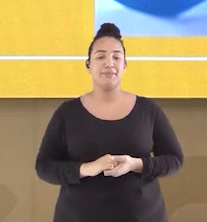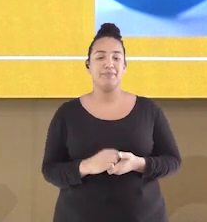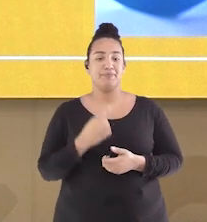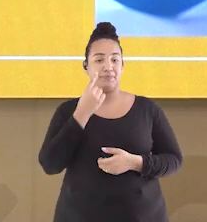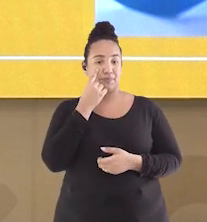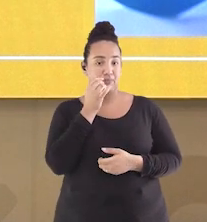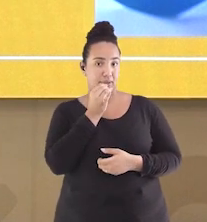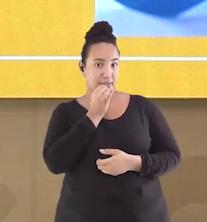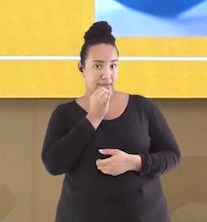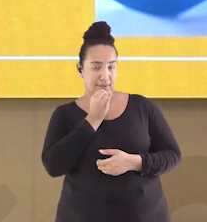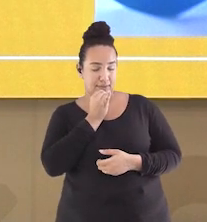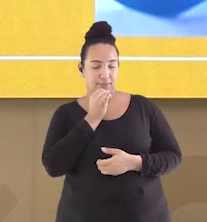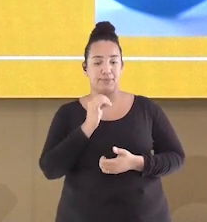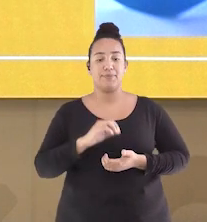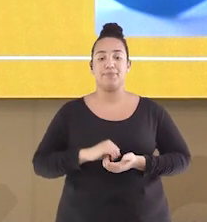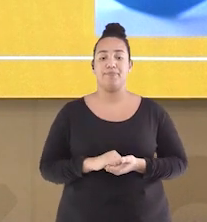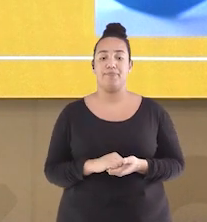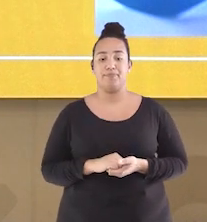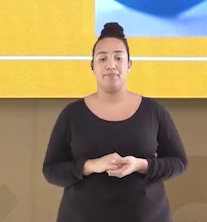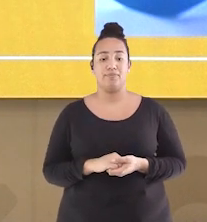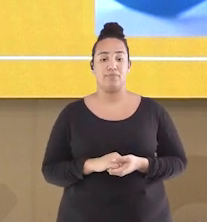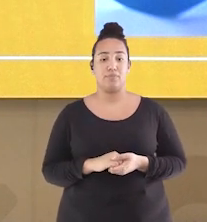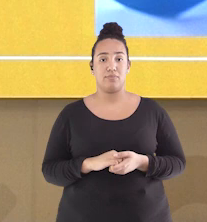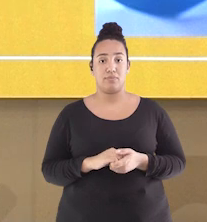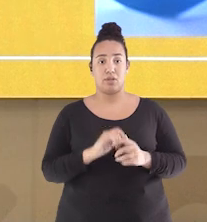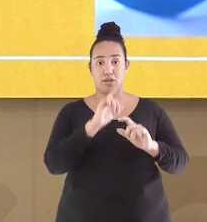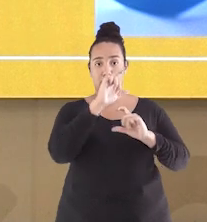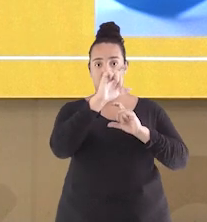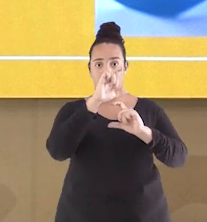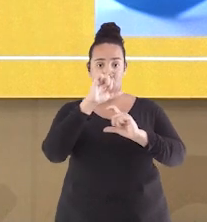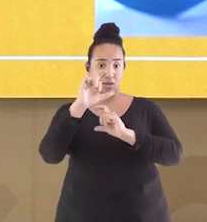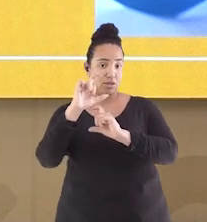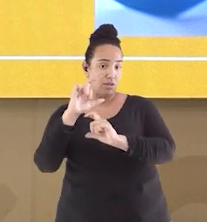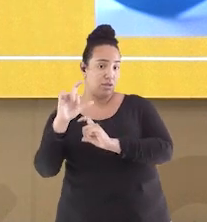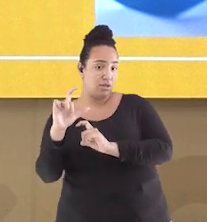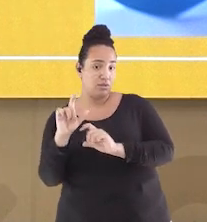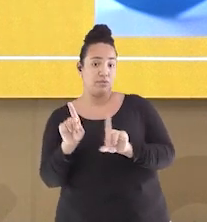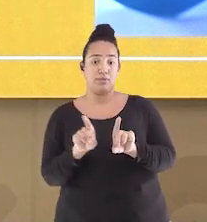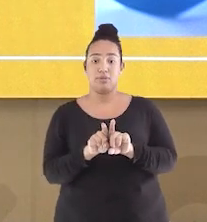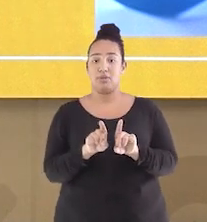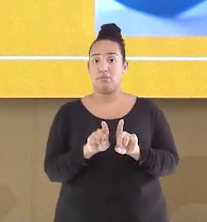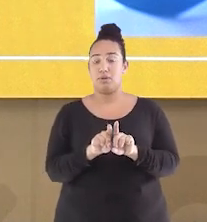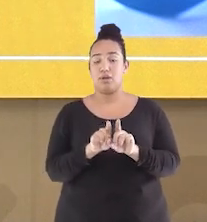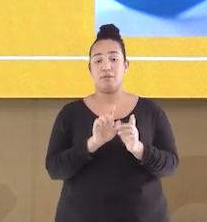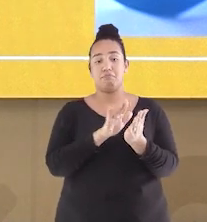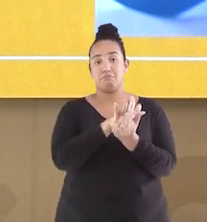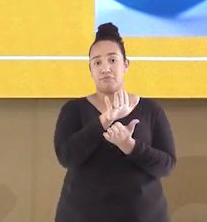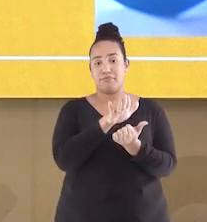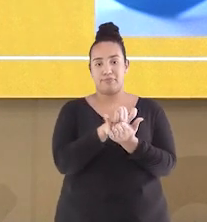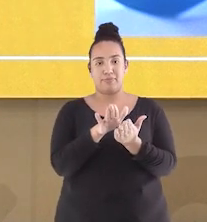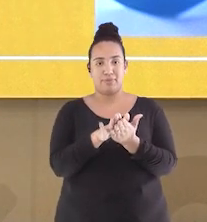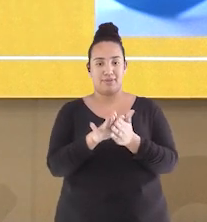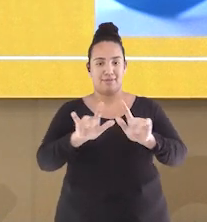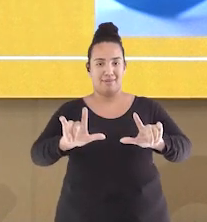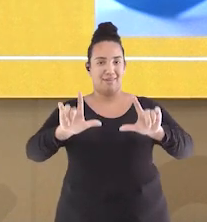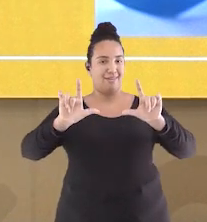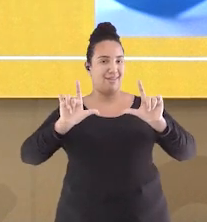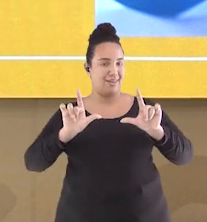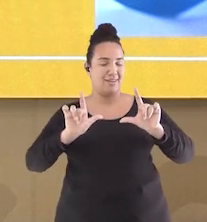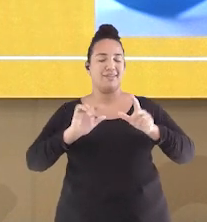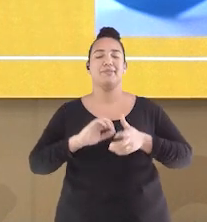de linguagem mista: história em quadrinhos, panfletos, propagandas,